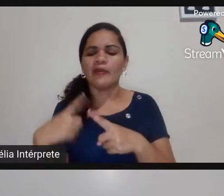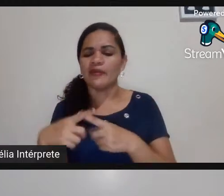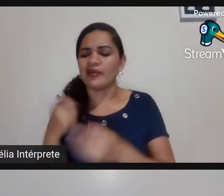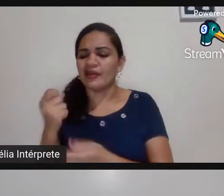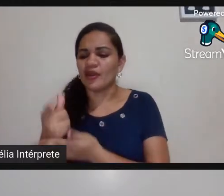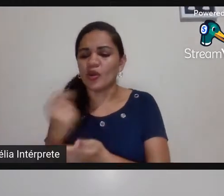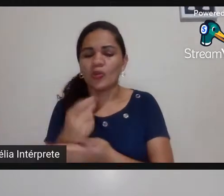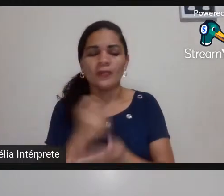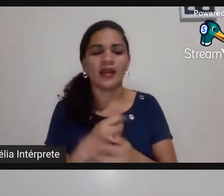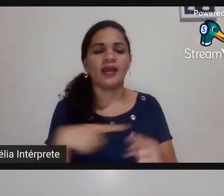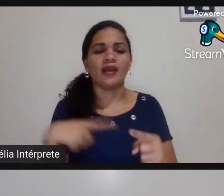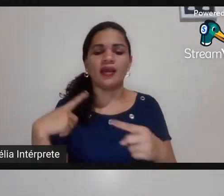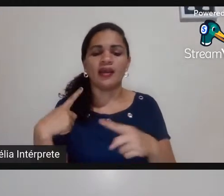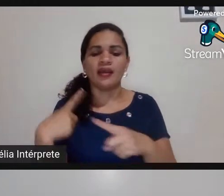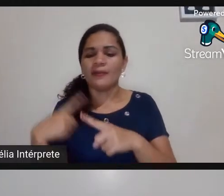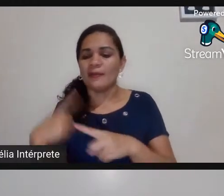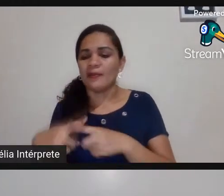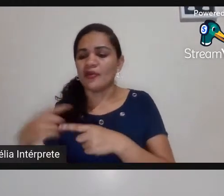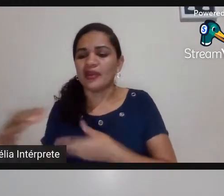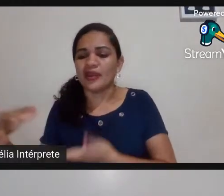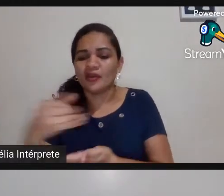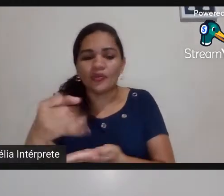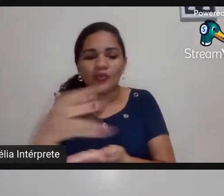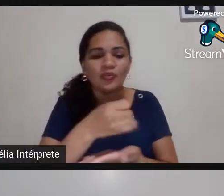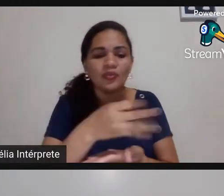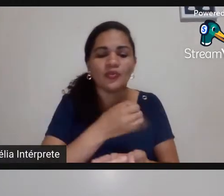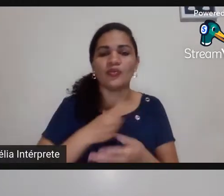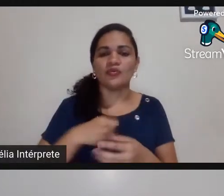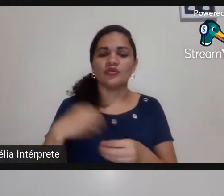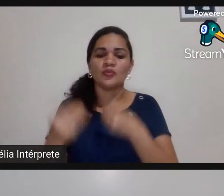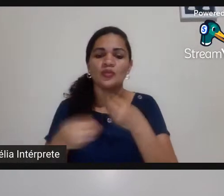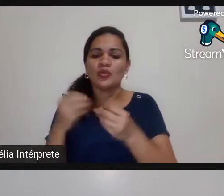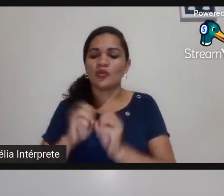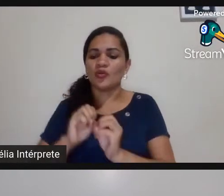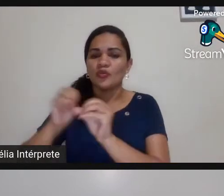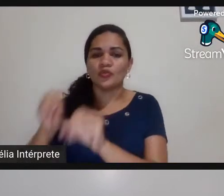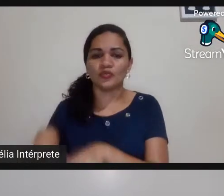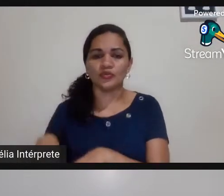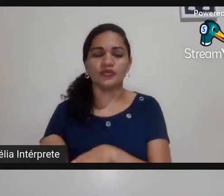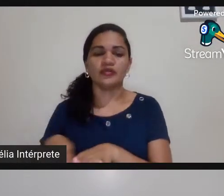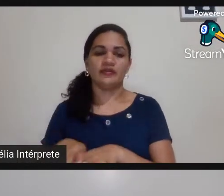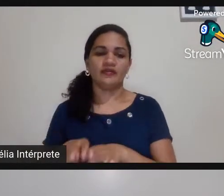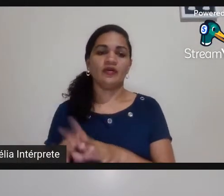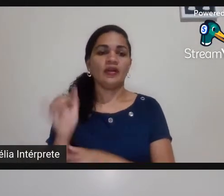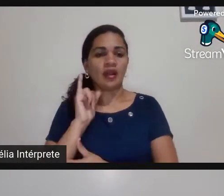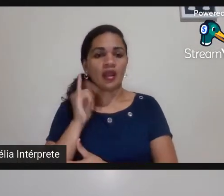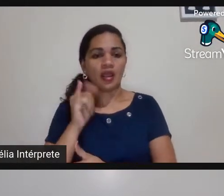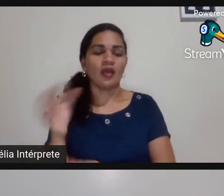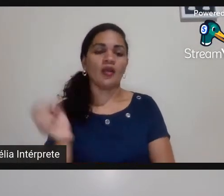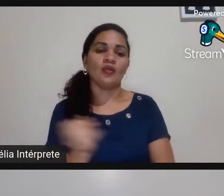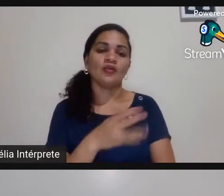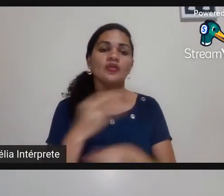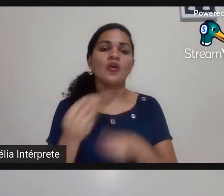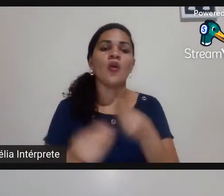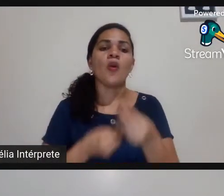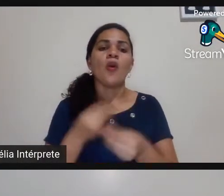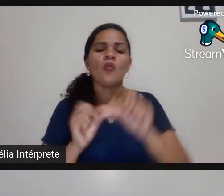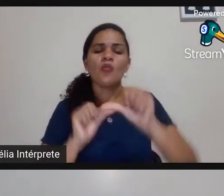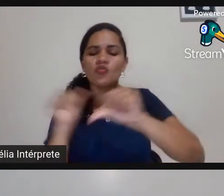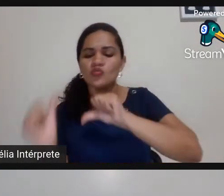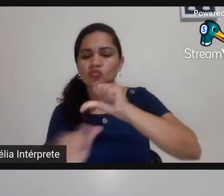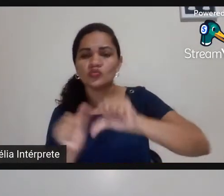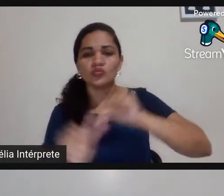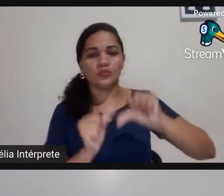como consumir de quem comprar como descartar né Falando de energias alternativas Como transformar esse nosso